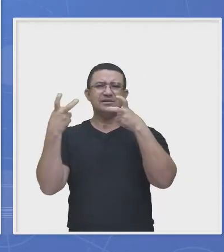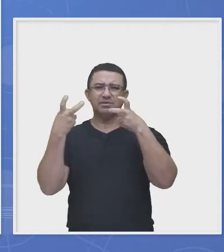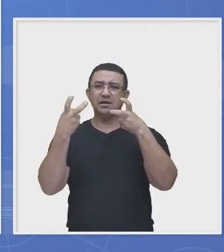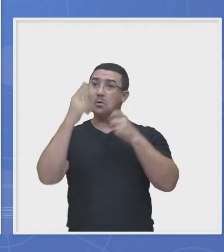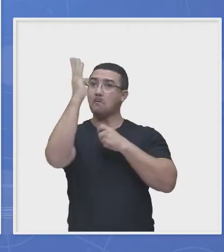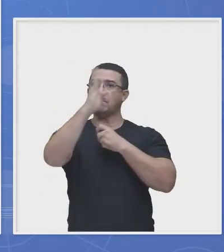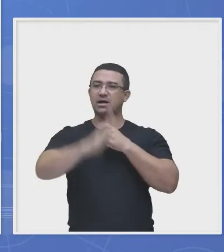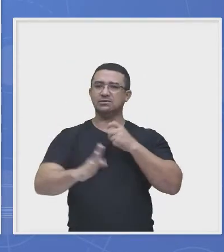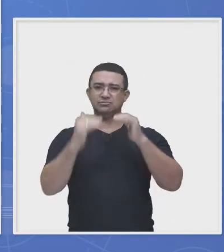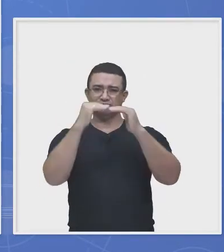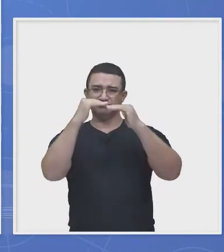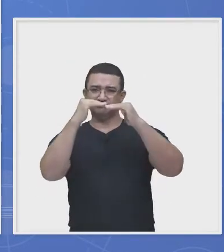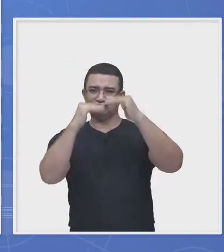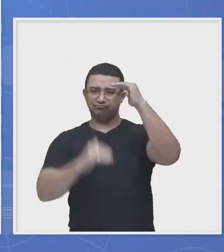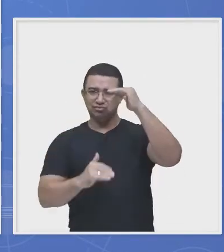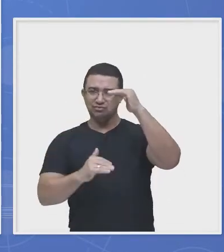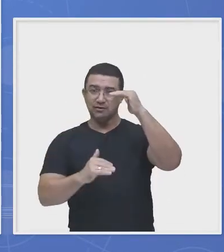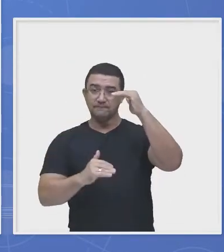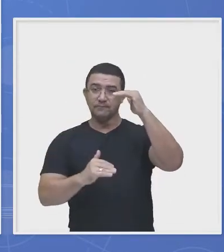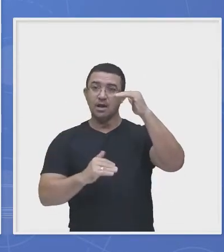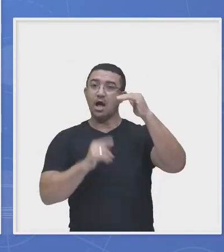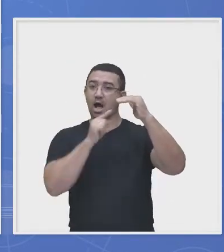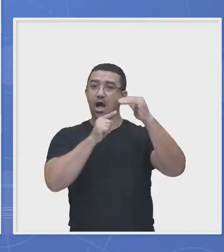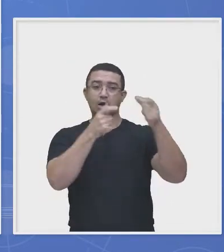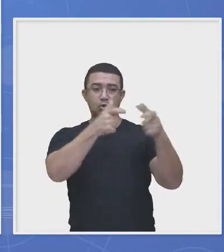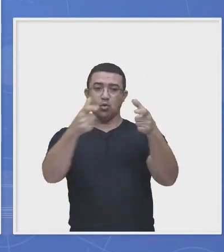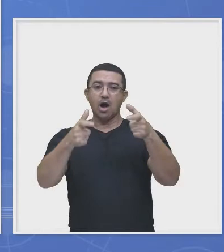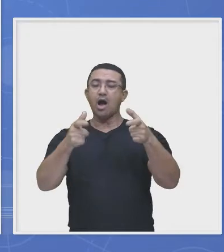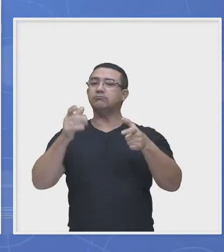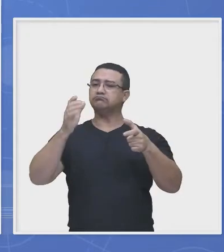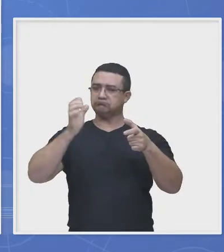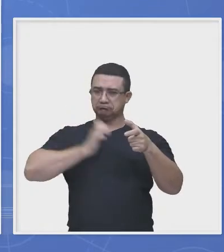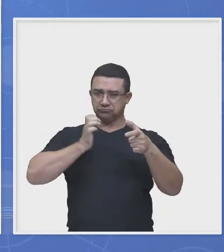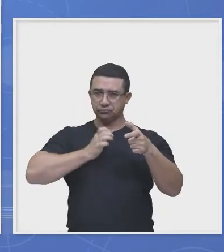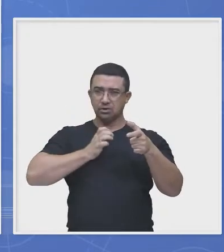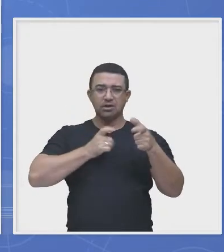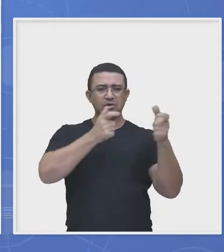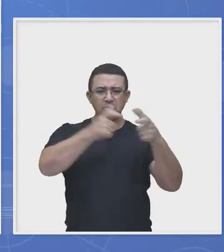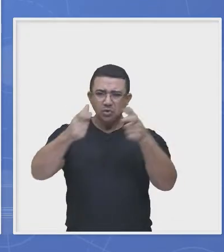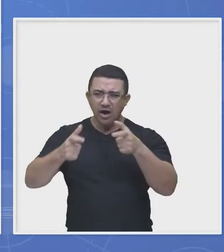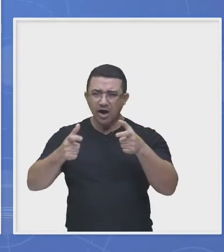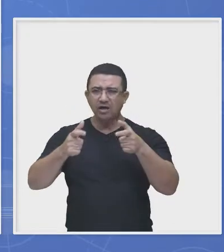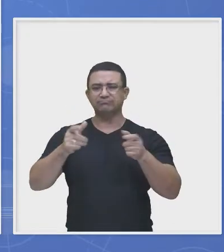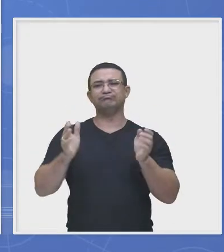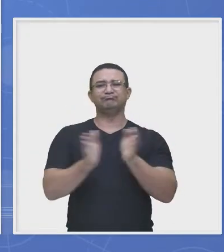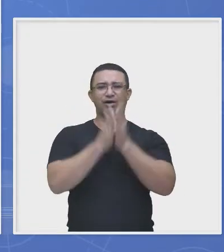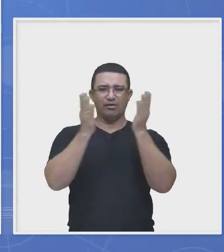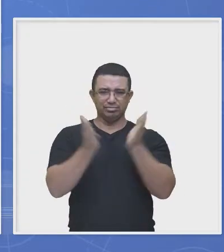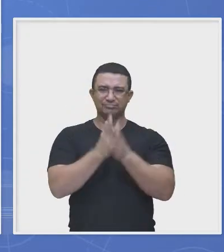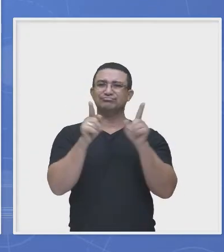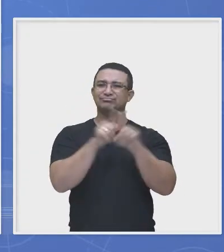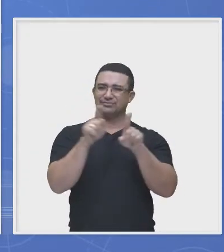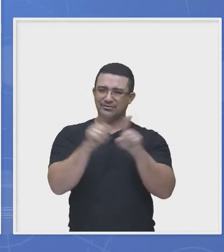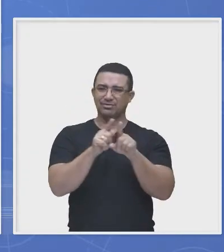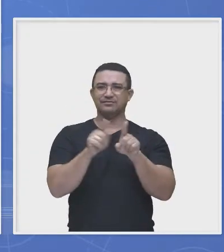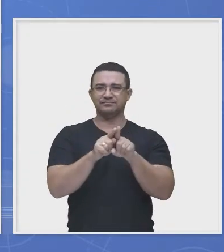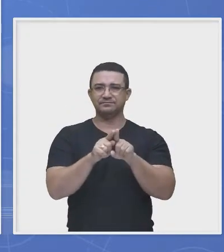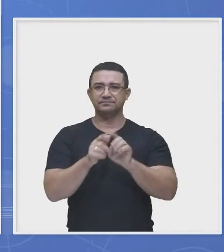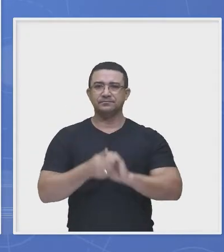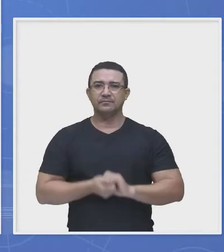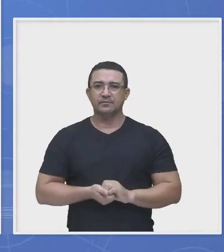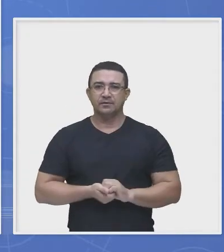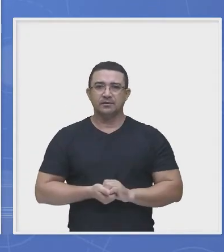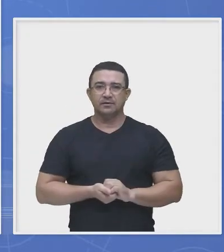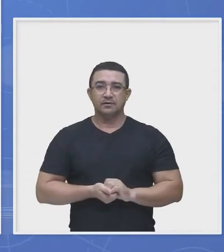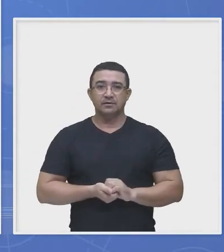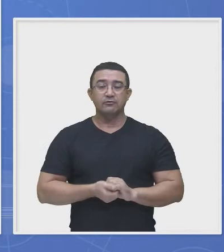país. Locais muito ricos, mas também pessoas e lugares em que a pobreza estava reinando. Além disso,